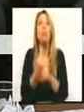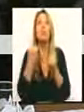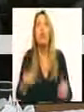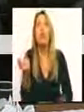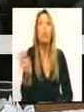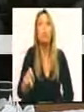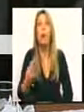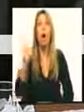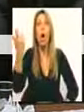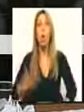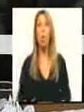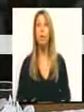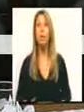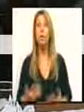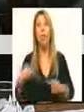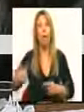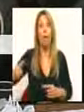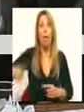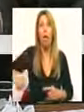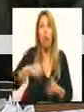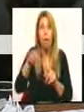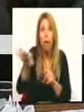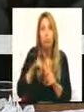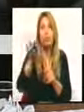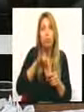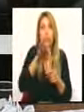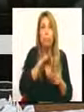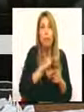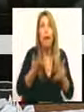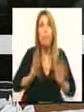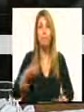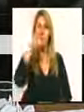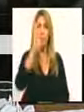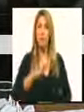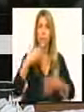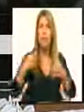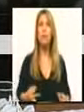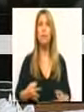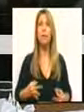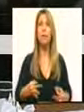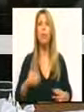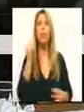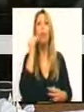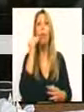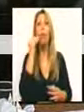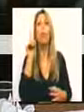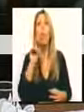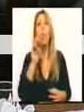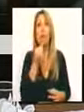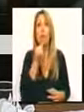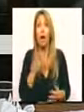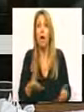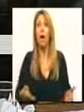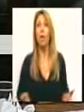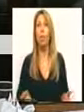com a retirada de amostras em cada dia, a cada momento, para que saibamos exatamente a situação da qualidade do rio. Mas dizer ao Sr. Ministro, se porventura